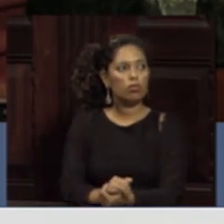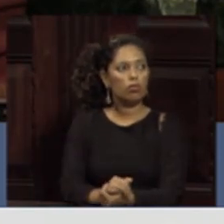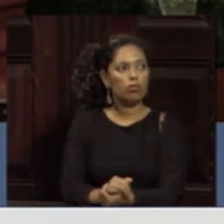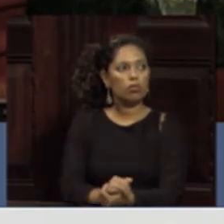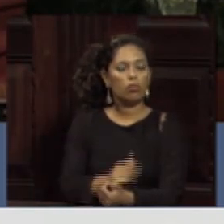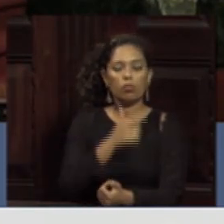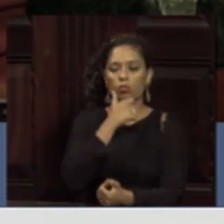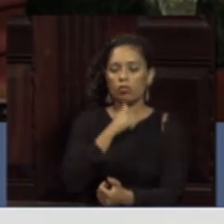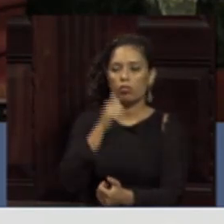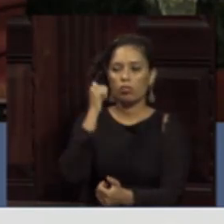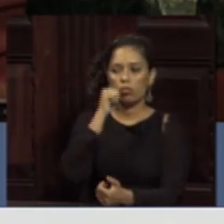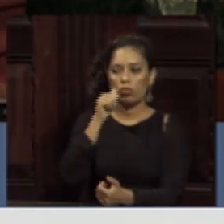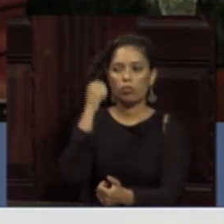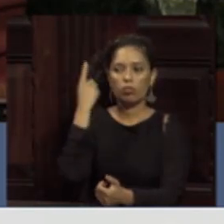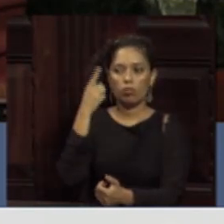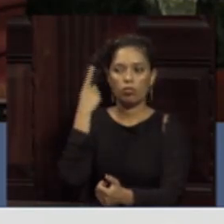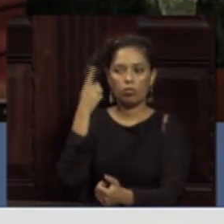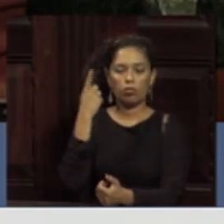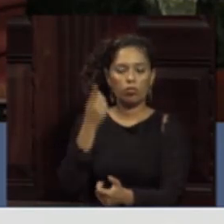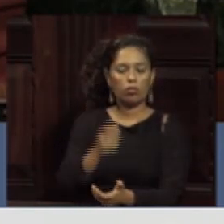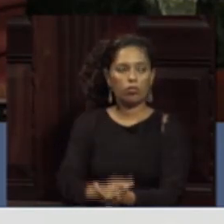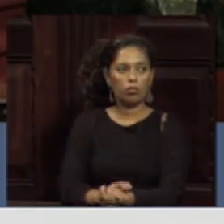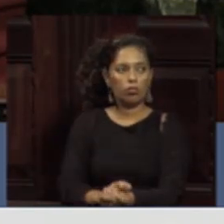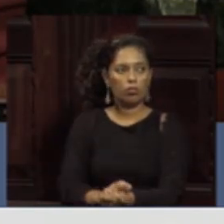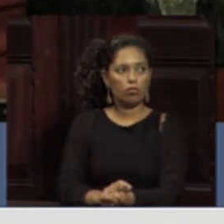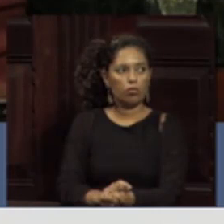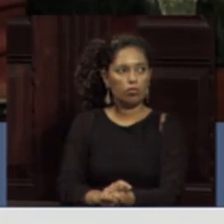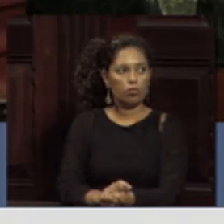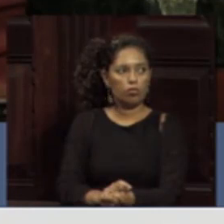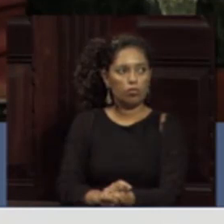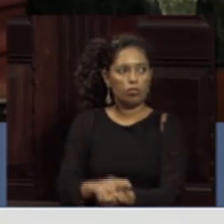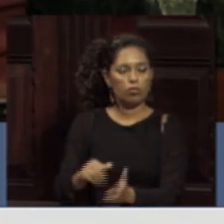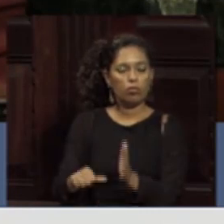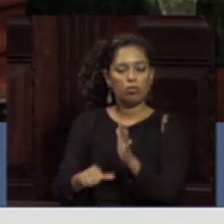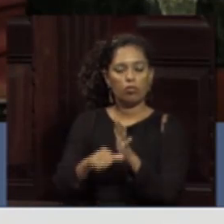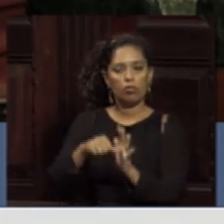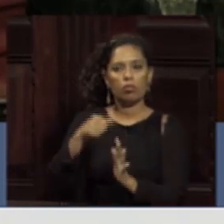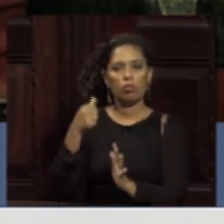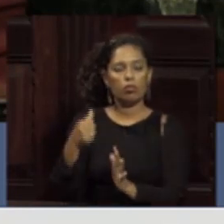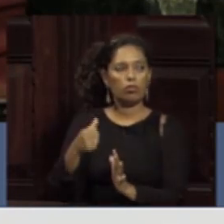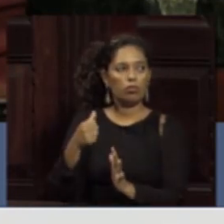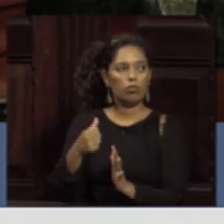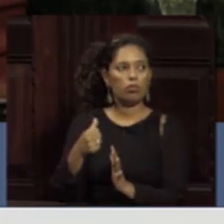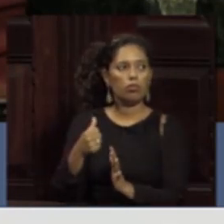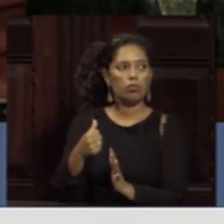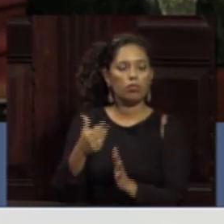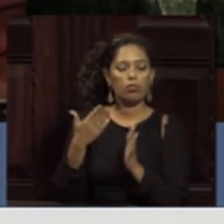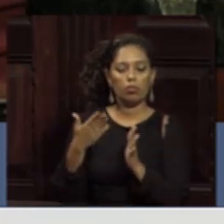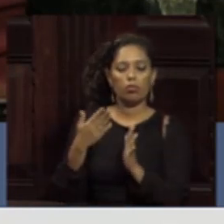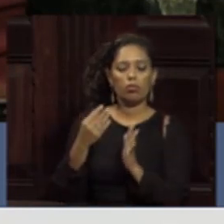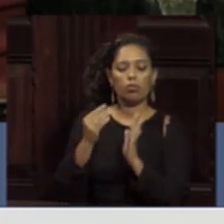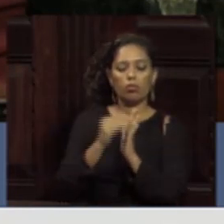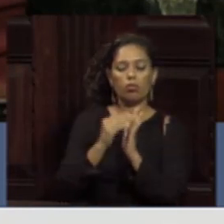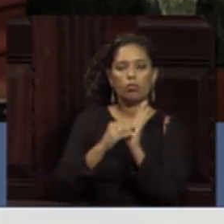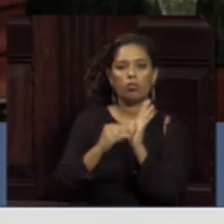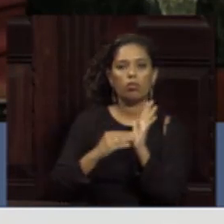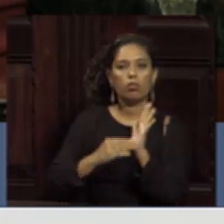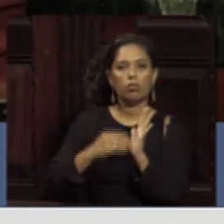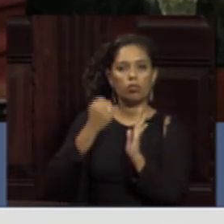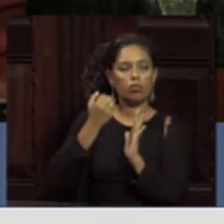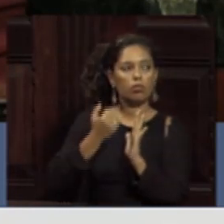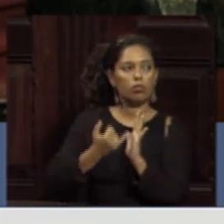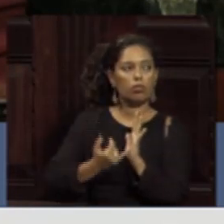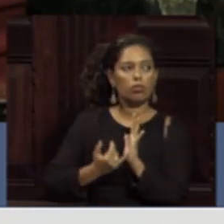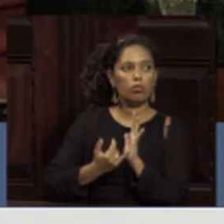senhoras e senhores deputados. Em primeiro lugar, senhor presidente, por solicitação das